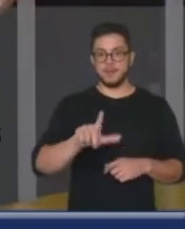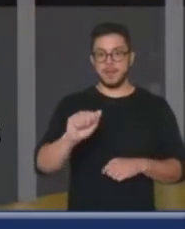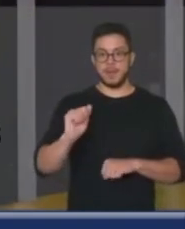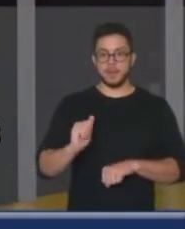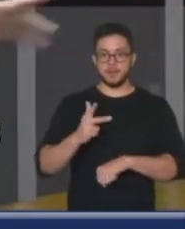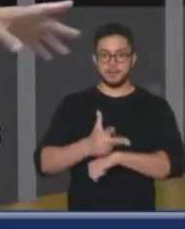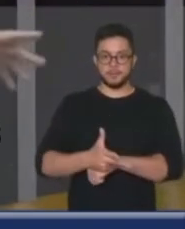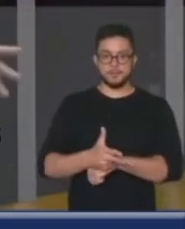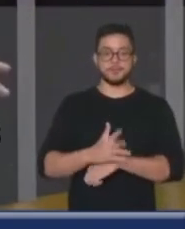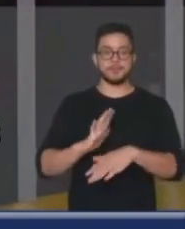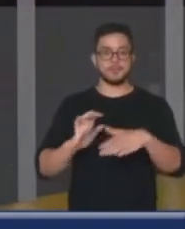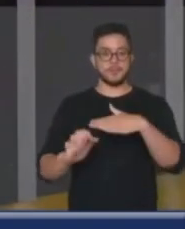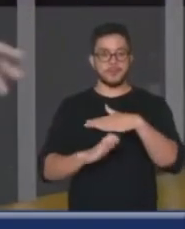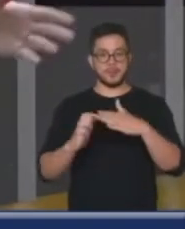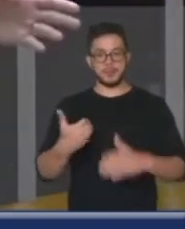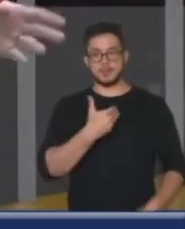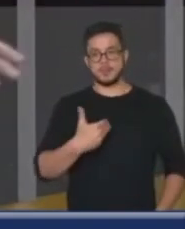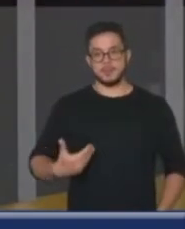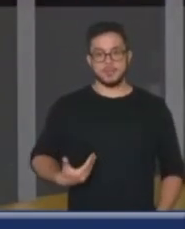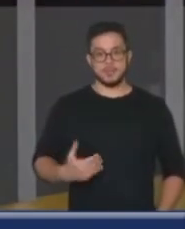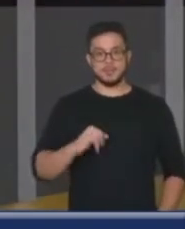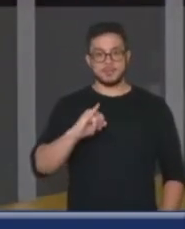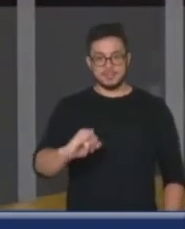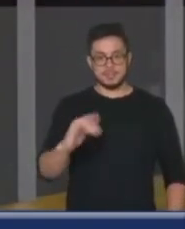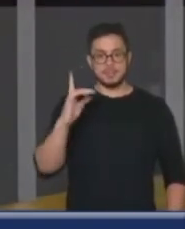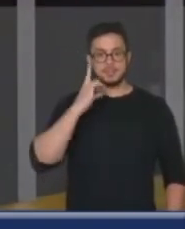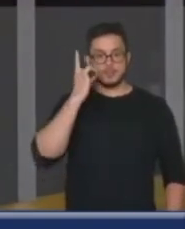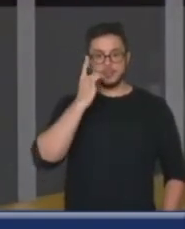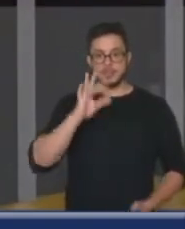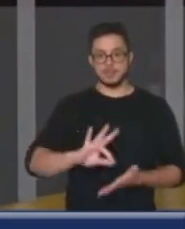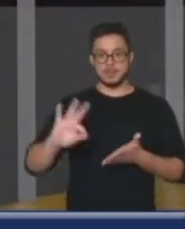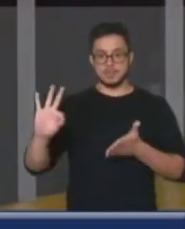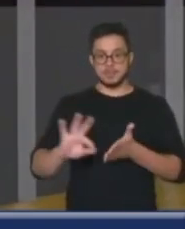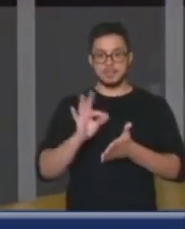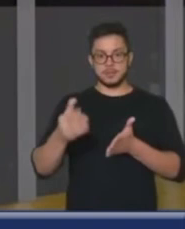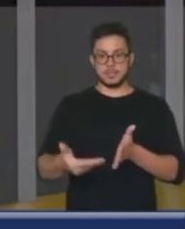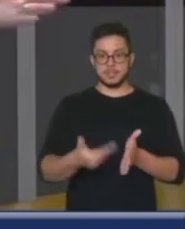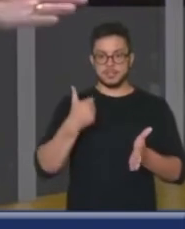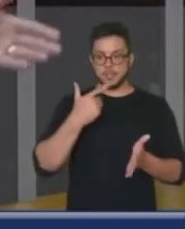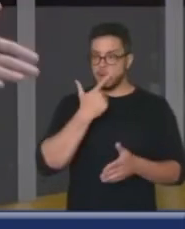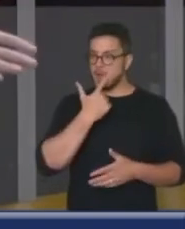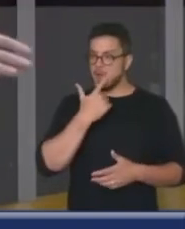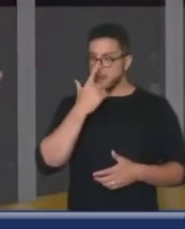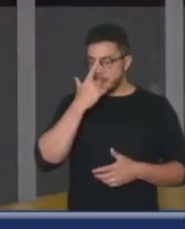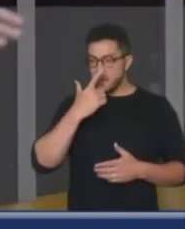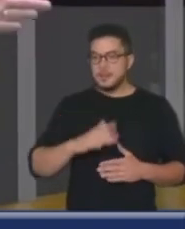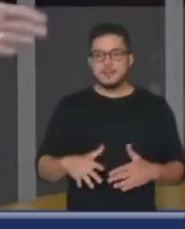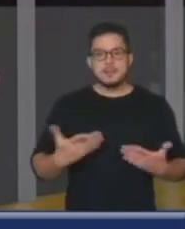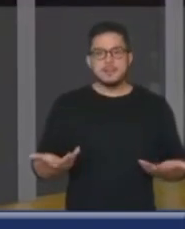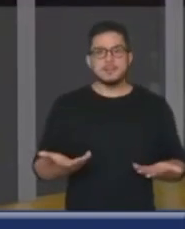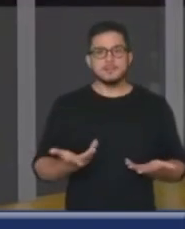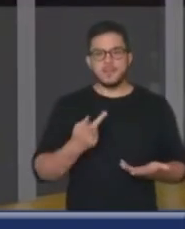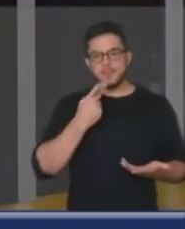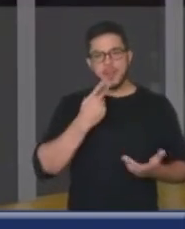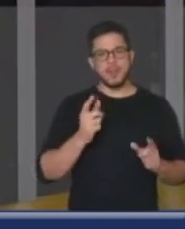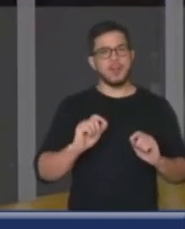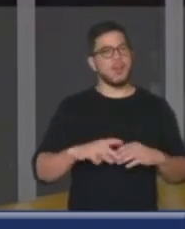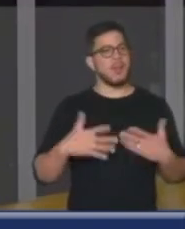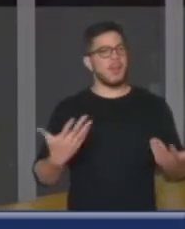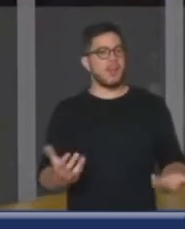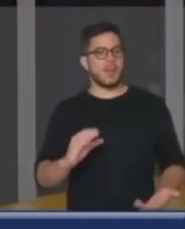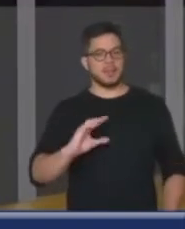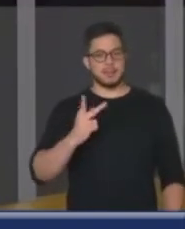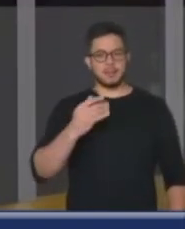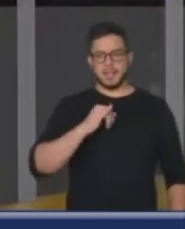retirem as suas assinaturas. Eu não entendo por quê. Então eles dizem que essa é uma CPMI, que é uma cortina de fumaça, mas está